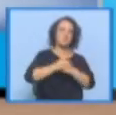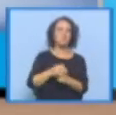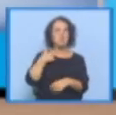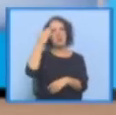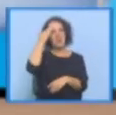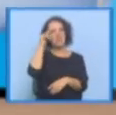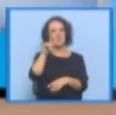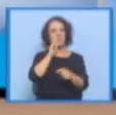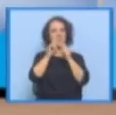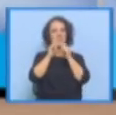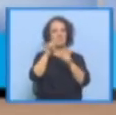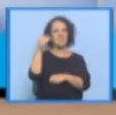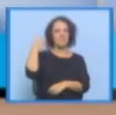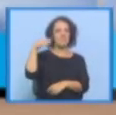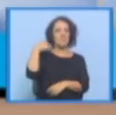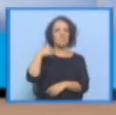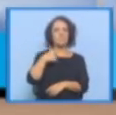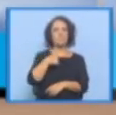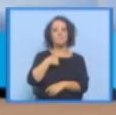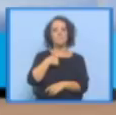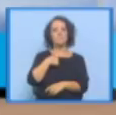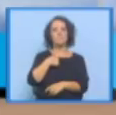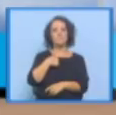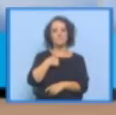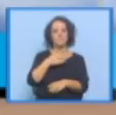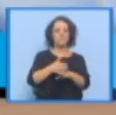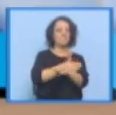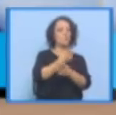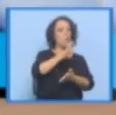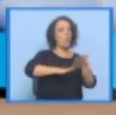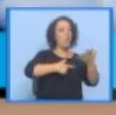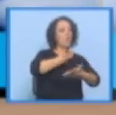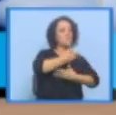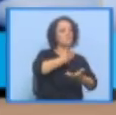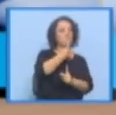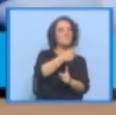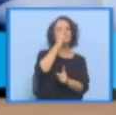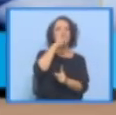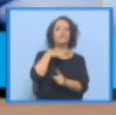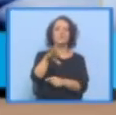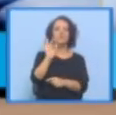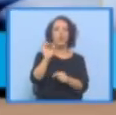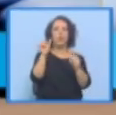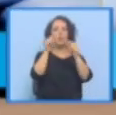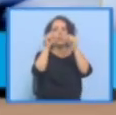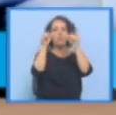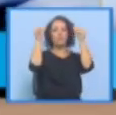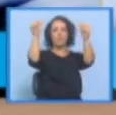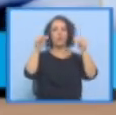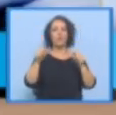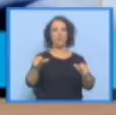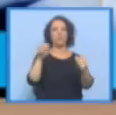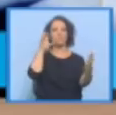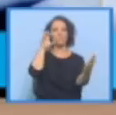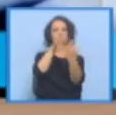nessa entrevista que me fez, tinha acabado de conversar com um colega e se tivéssemos que escolher um cartaz para publicitar a igreja, eu escolhia